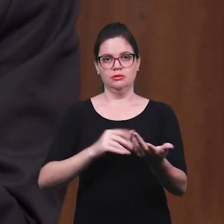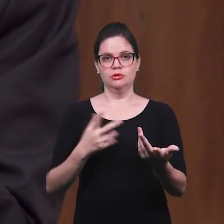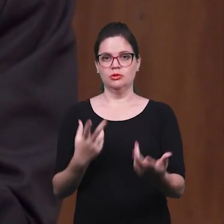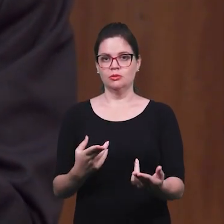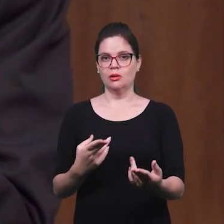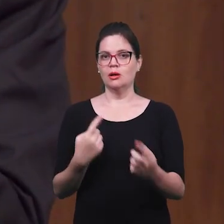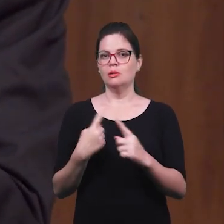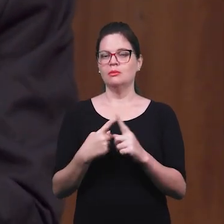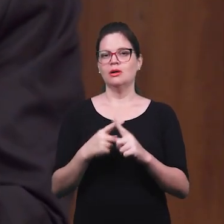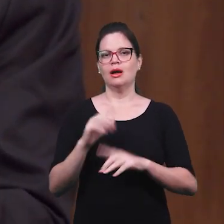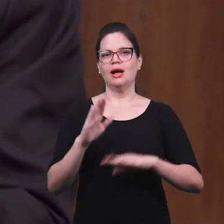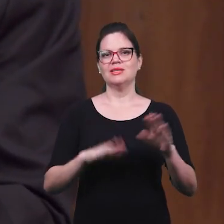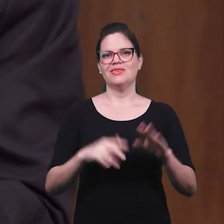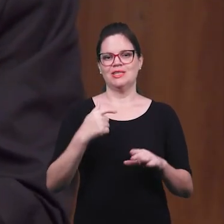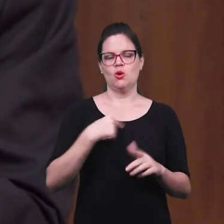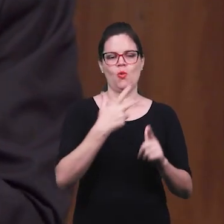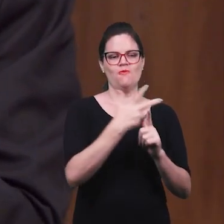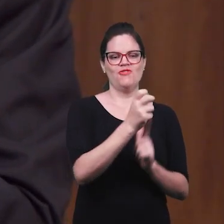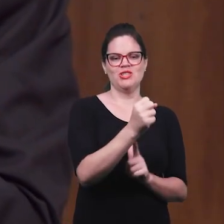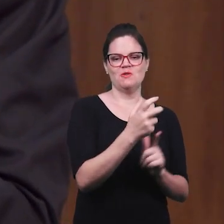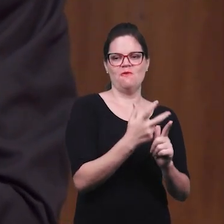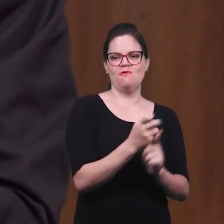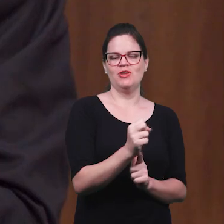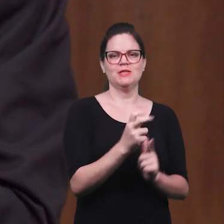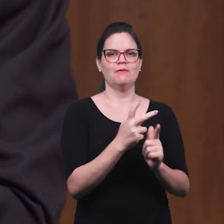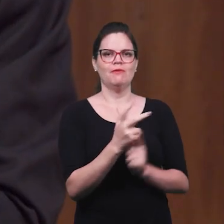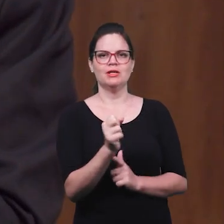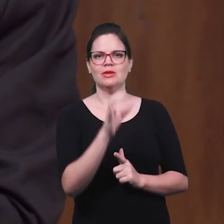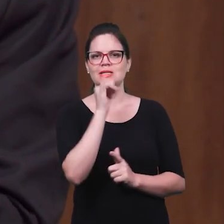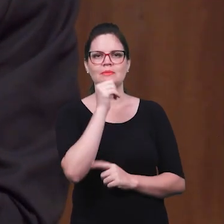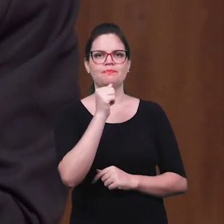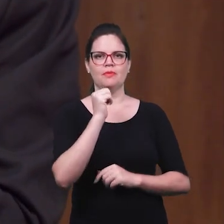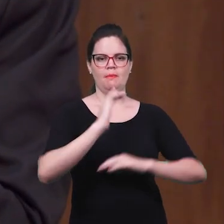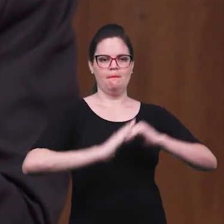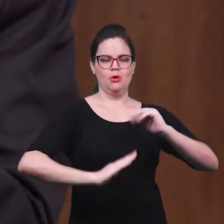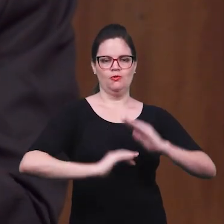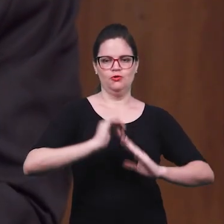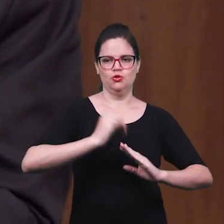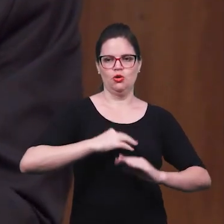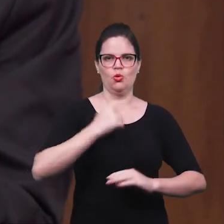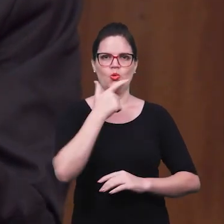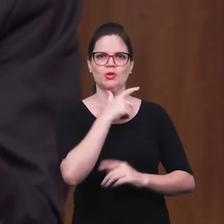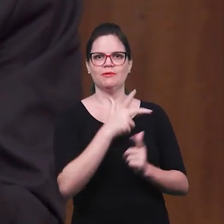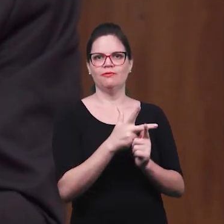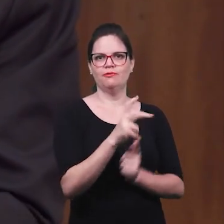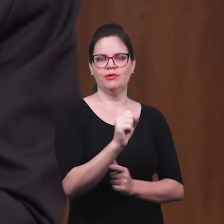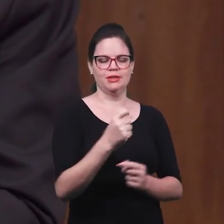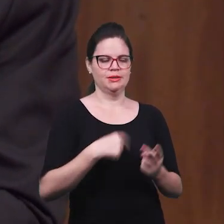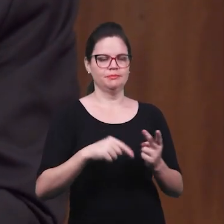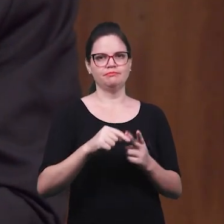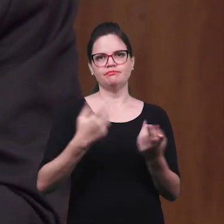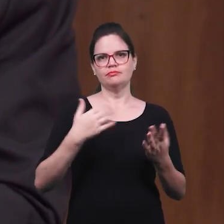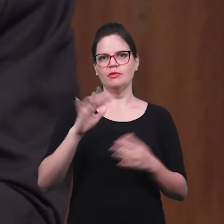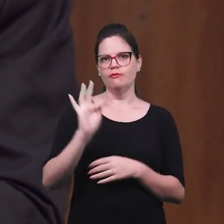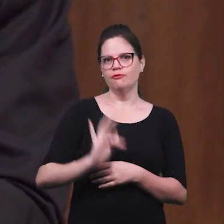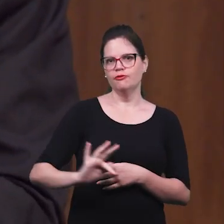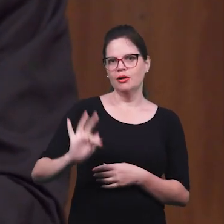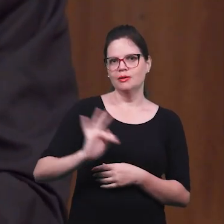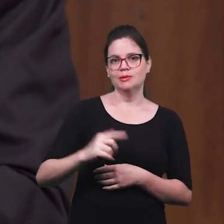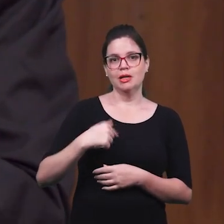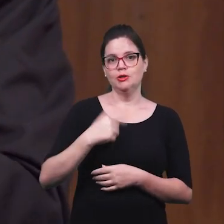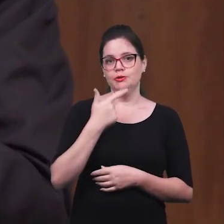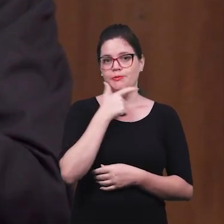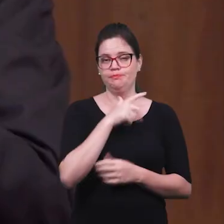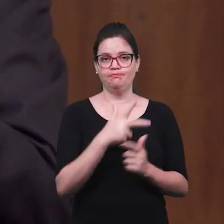homem tenha conquistas na sua vida acadêmica, conquista na sua vida profissional, empresarial,